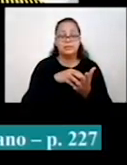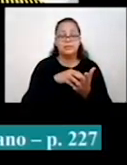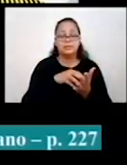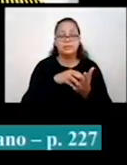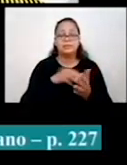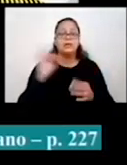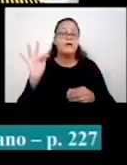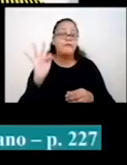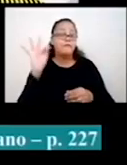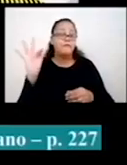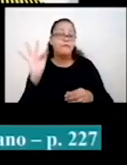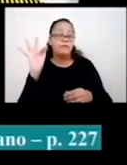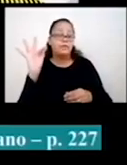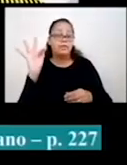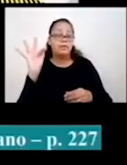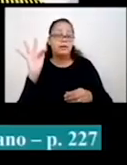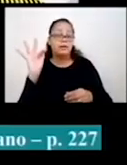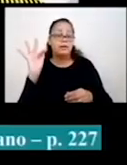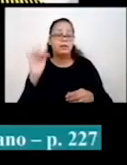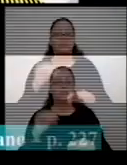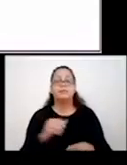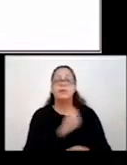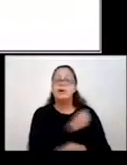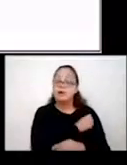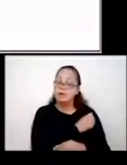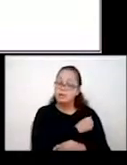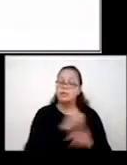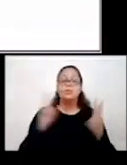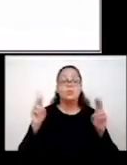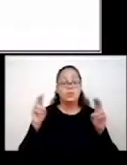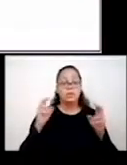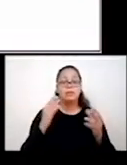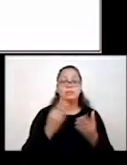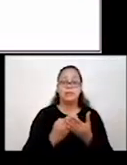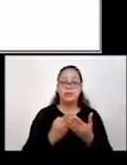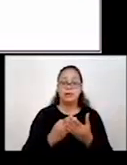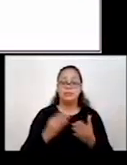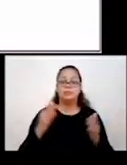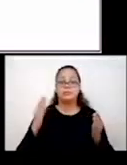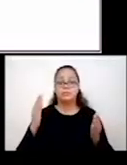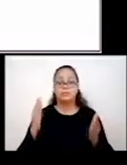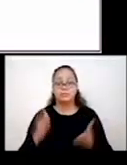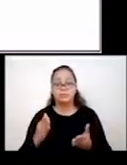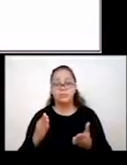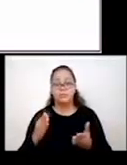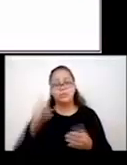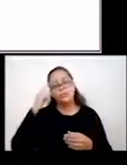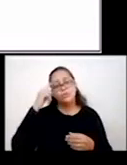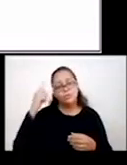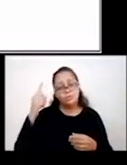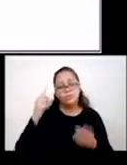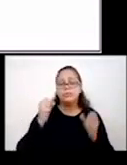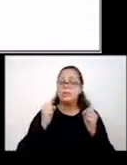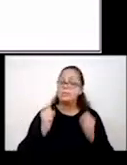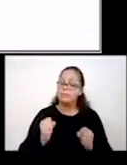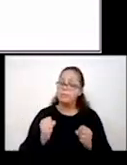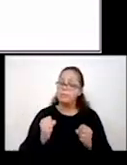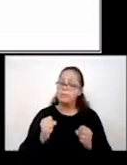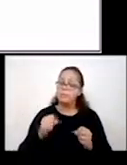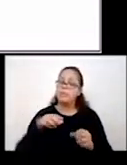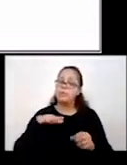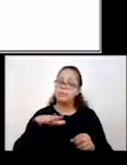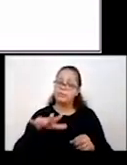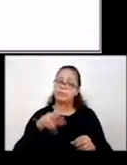esfera federal, certo? Pessoal, o tema da aula de hoje é esse, espero que vocês tenham compreendido. Qualquer dúvida vocês